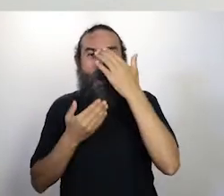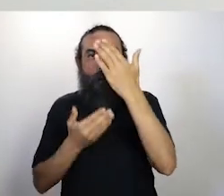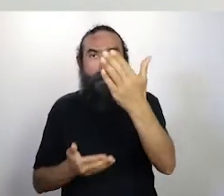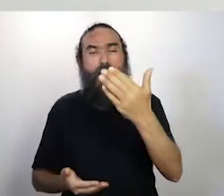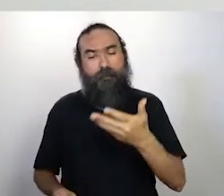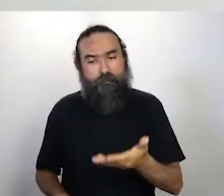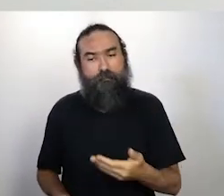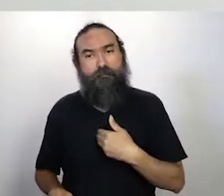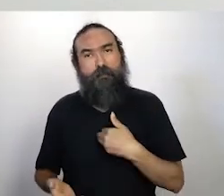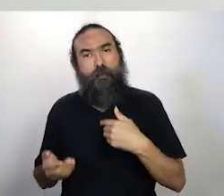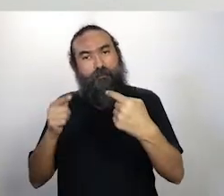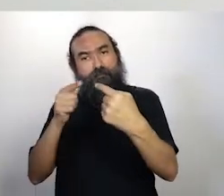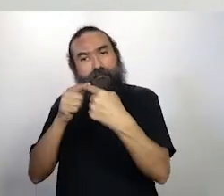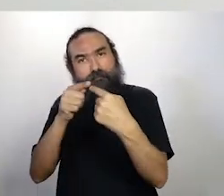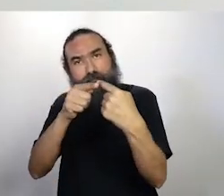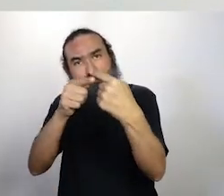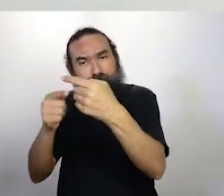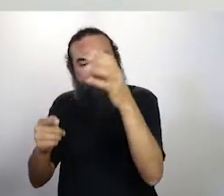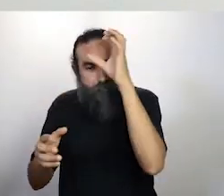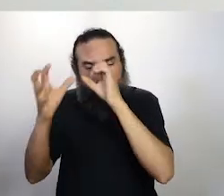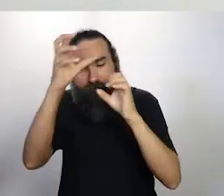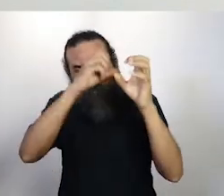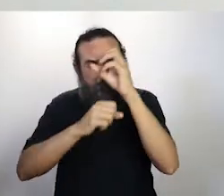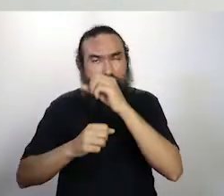aprendizado junto com vocês.